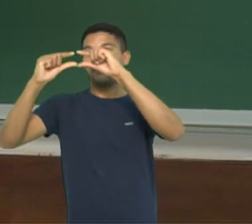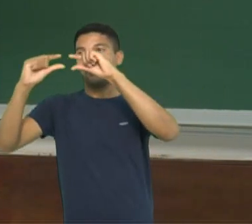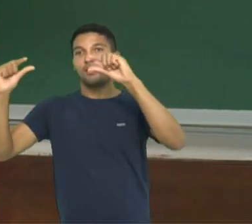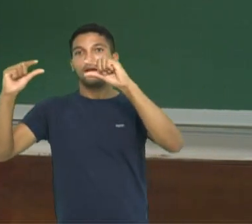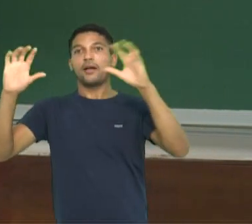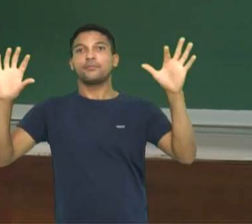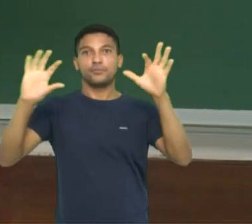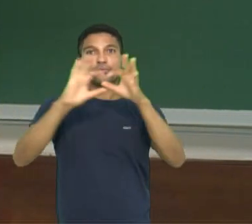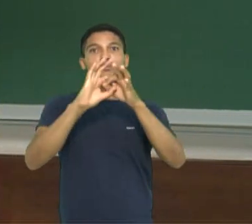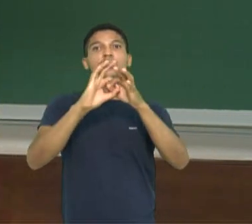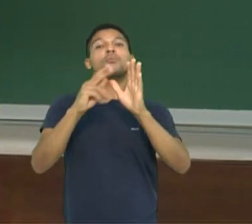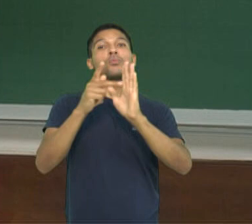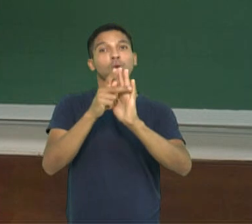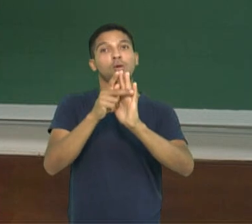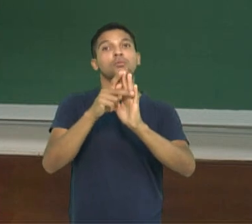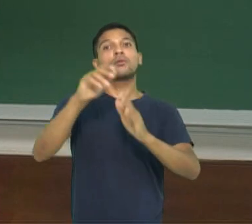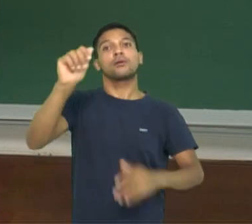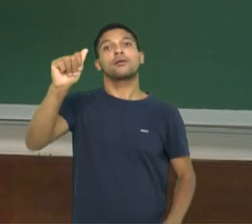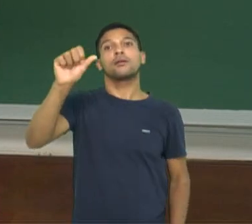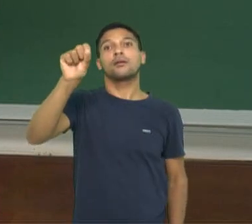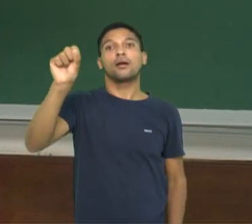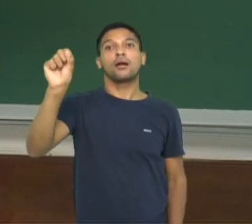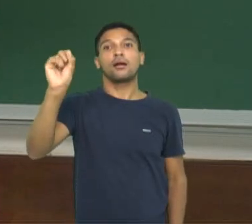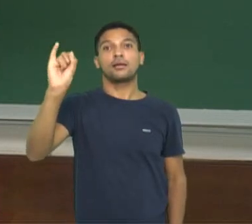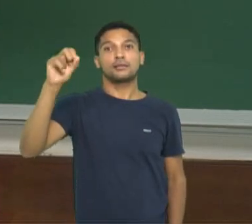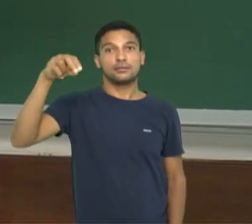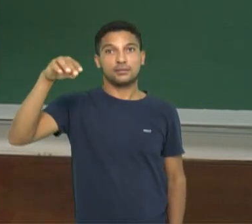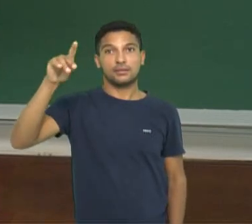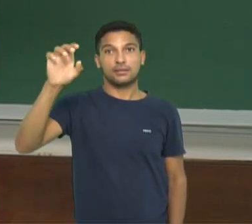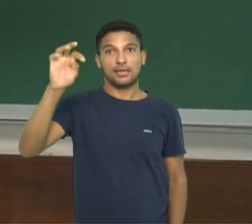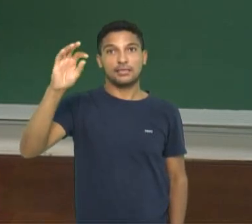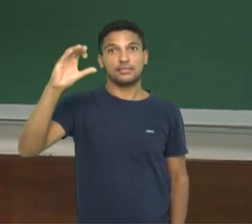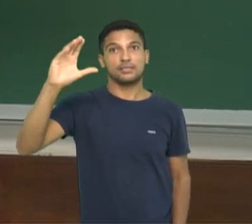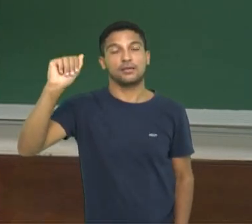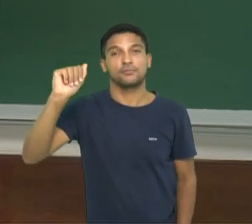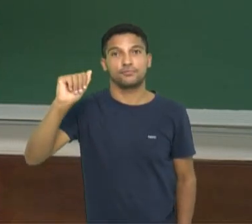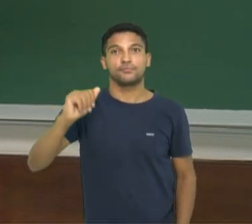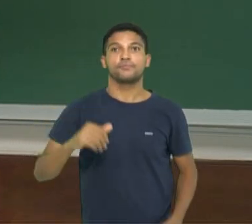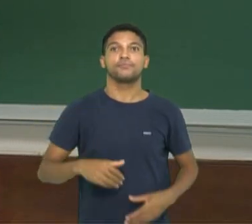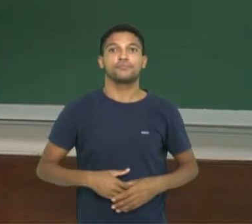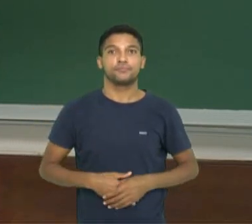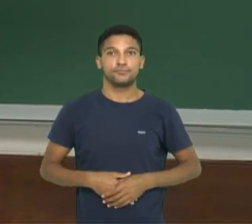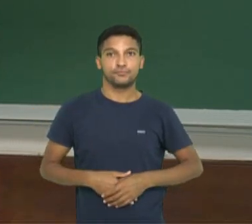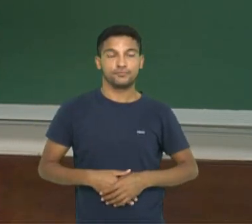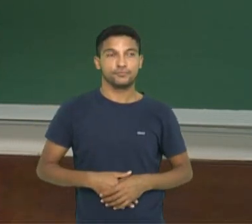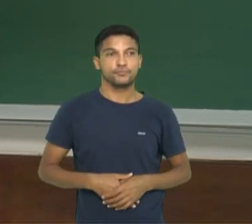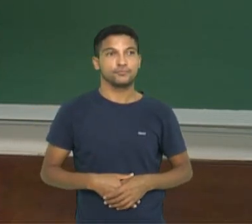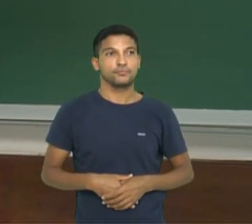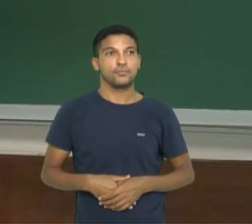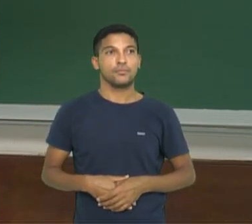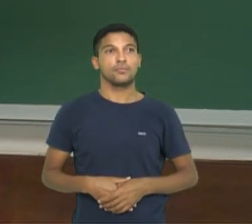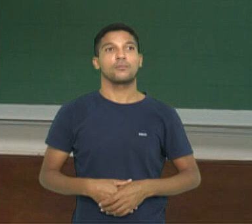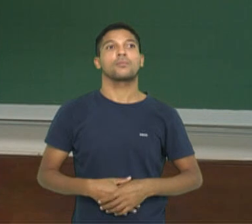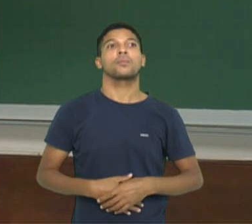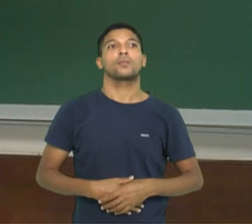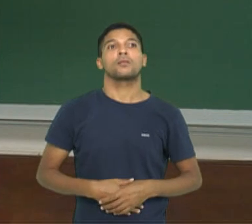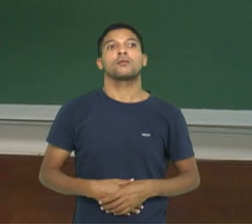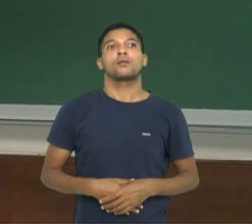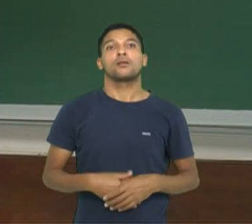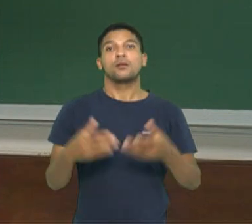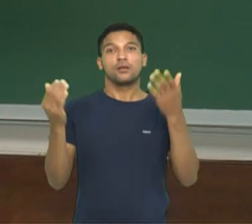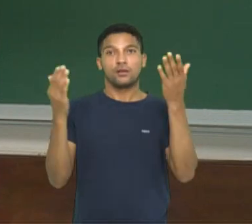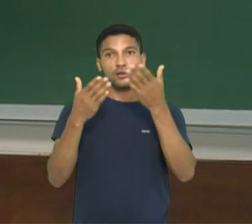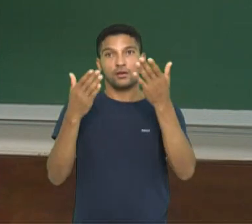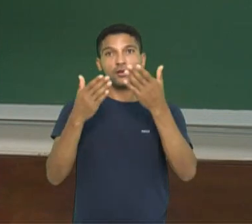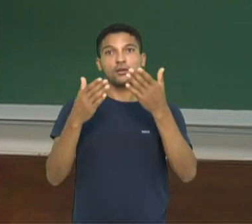certo? Então, seguindo esse raciocínio, utilizando ponto, ponto e vírgula, né, outras pontuações que vocês acharem necessário, eu vou pedir